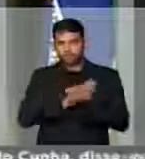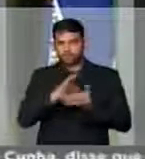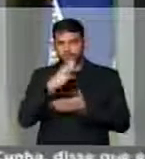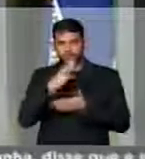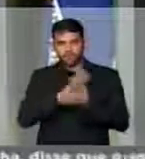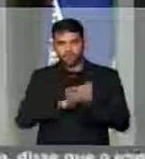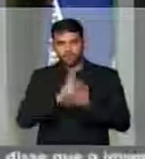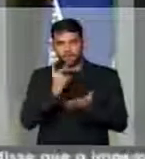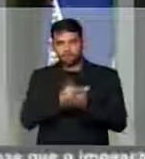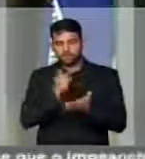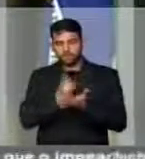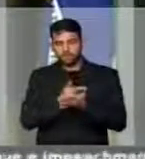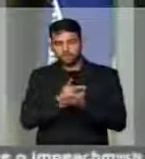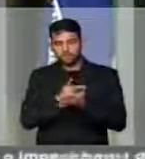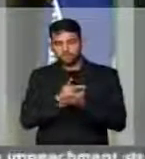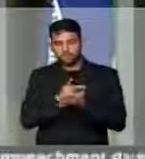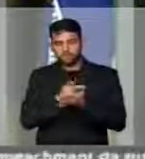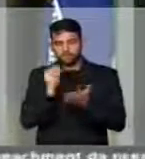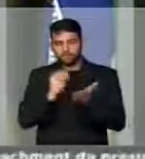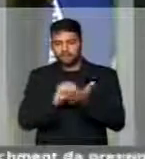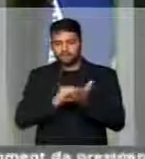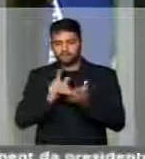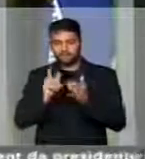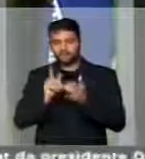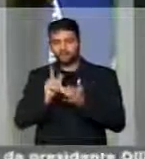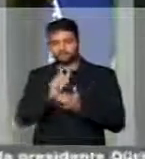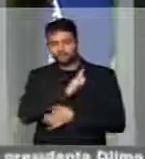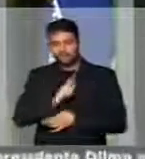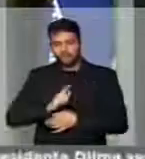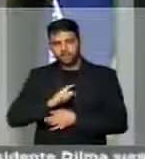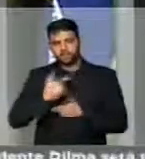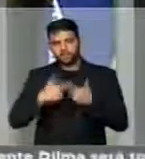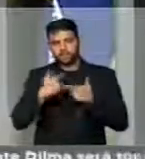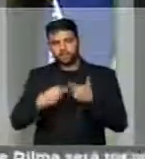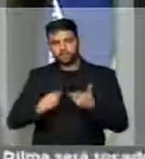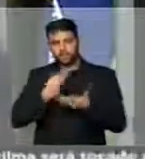desconhecido e à continuidade do desgoverno e da crise que aí está. Muito obrigado.